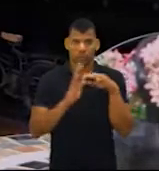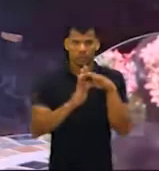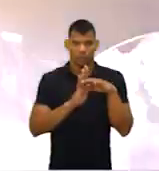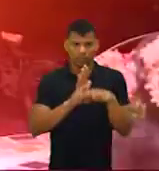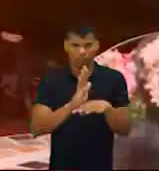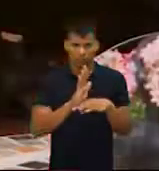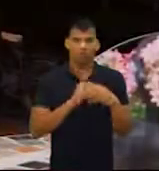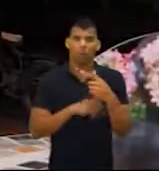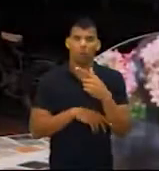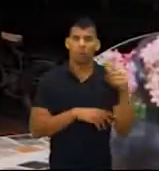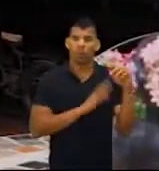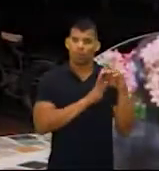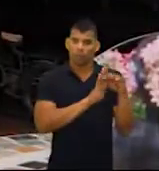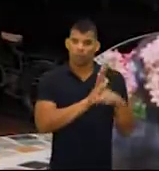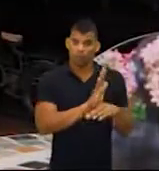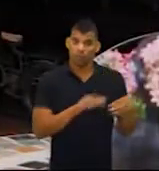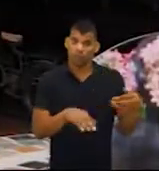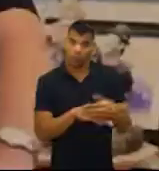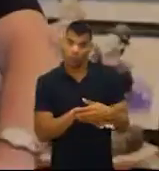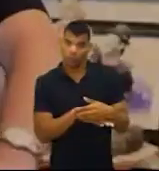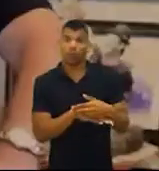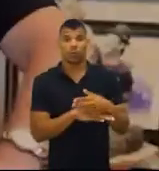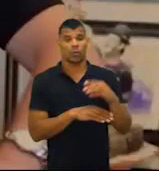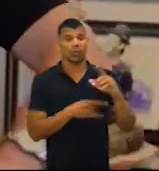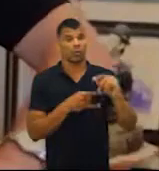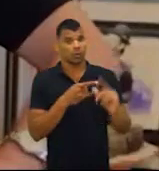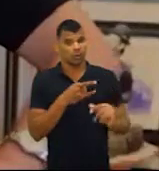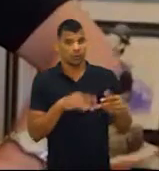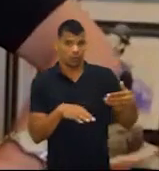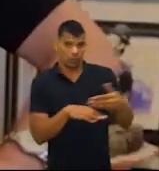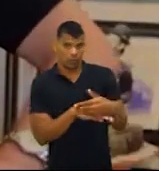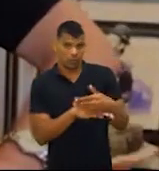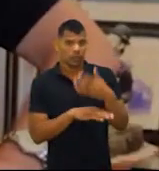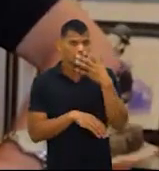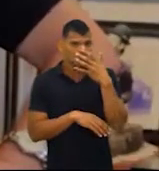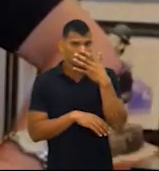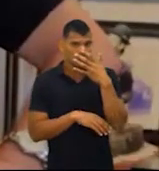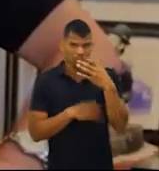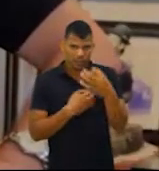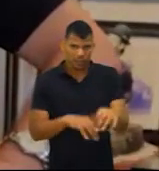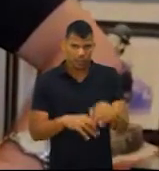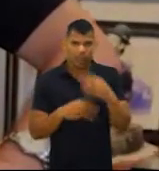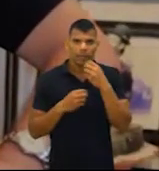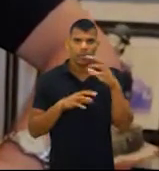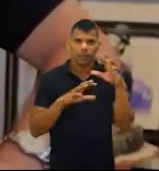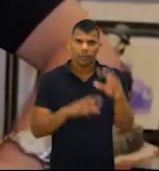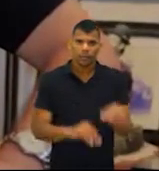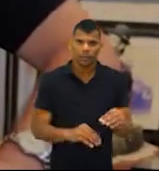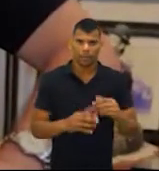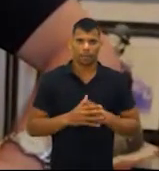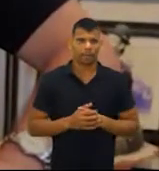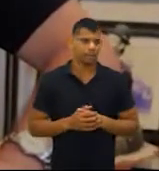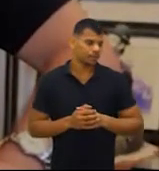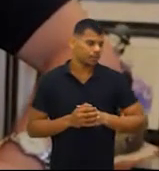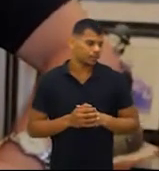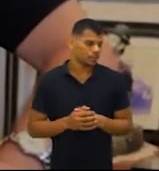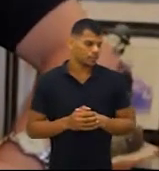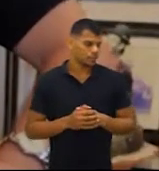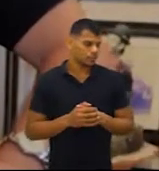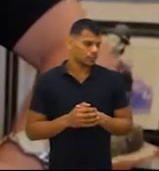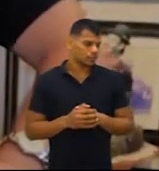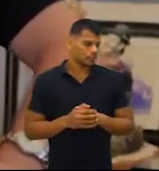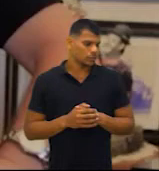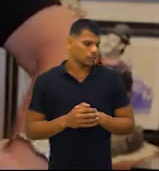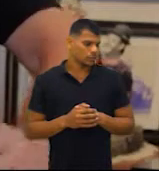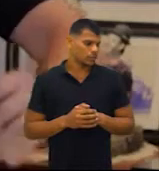firme e forte. Valeu, galera. Muito obrigado. Valeu. E muito obrigado a você que nos acompanhou até agora. Obrigado